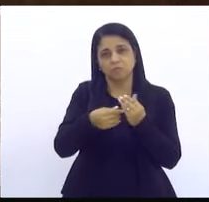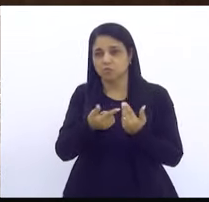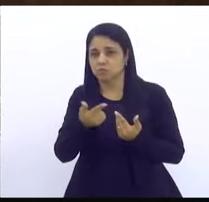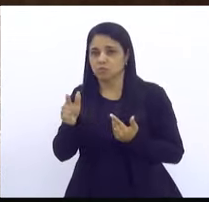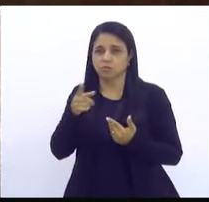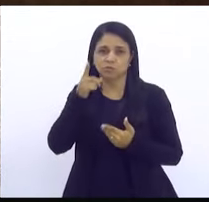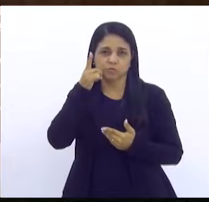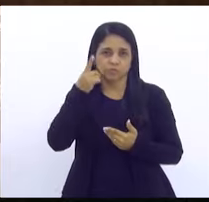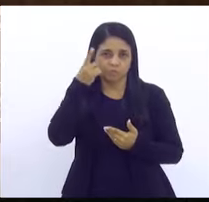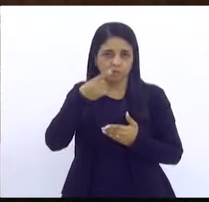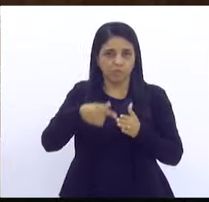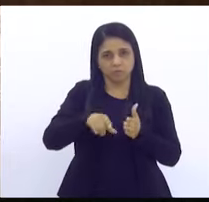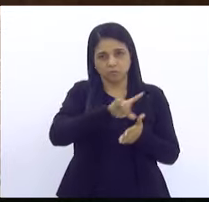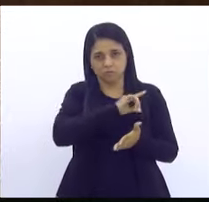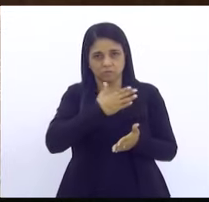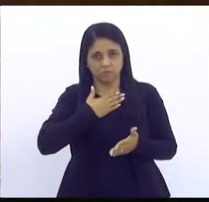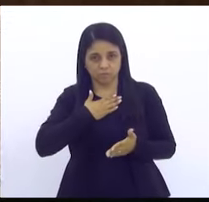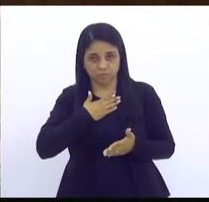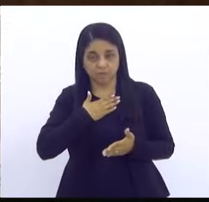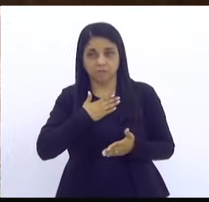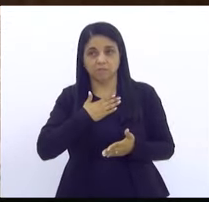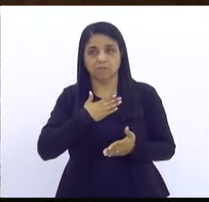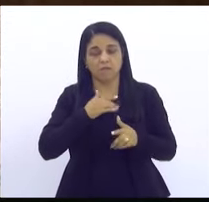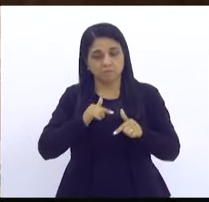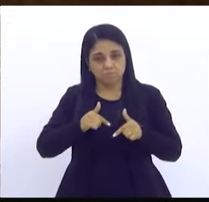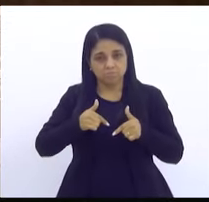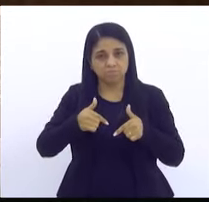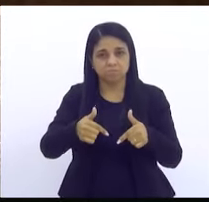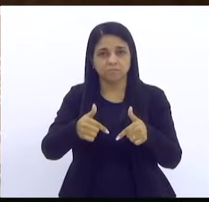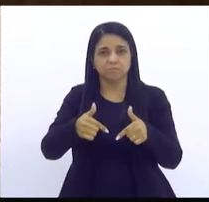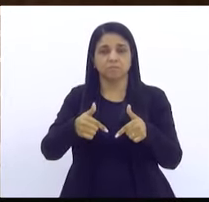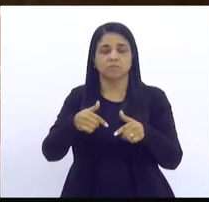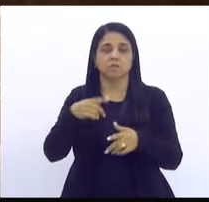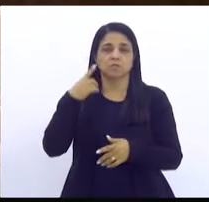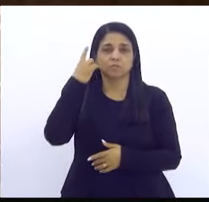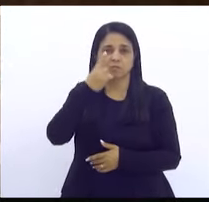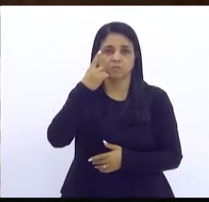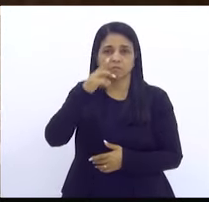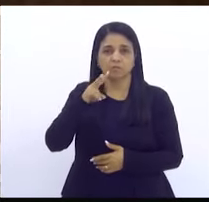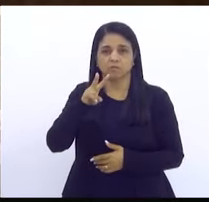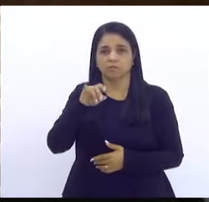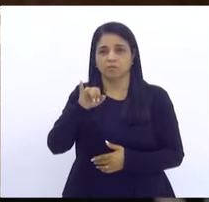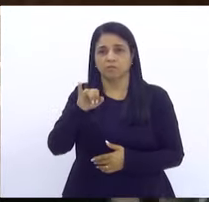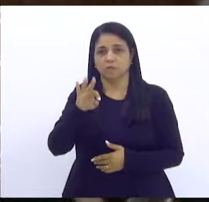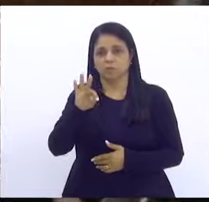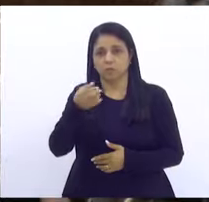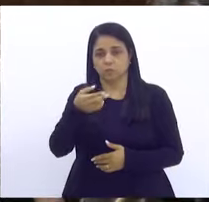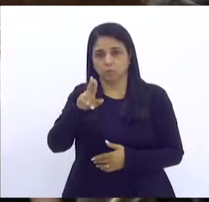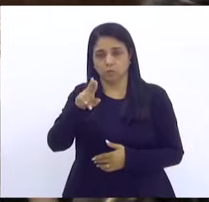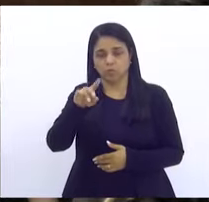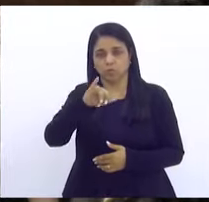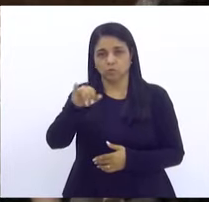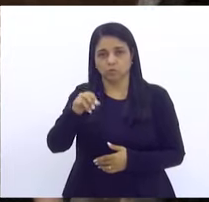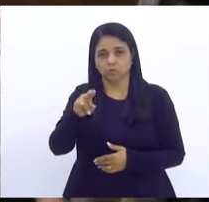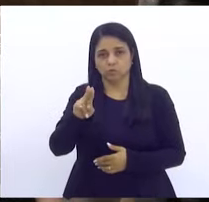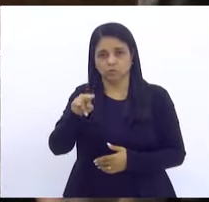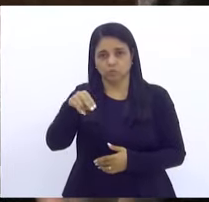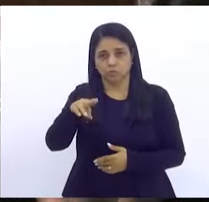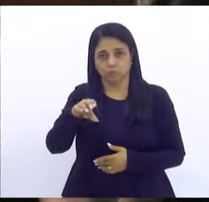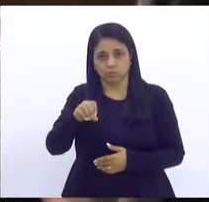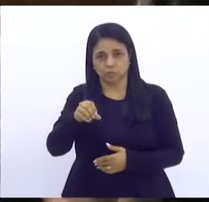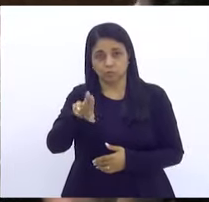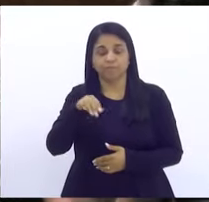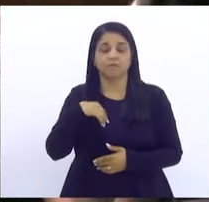que me antecederam em relação à iniciativa parlamentar do deputado Vitor Júnior e falar duas coisas que